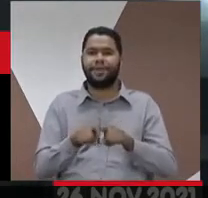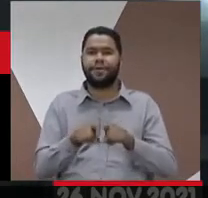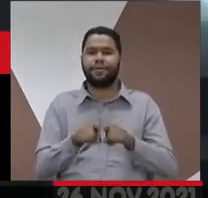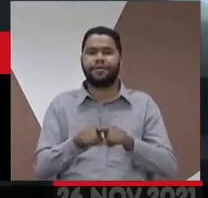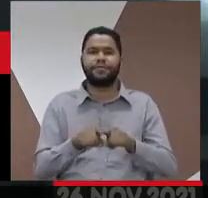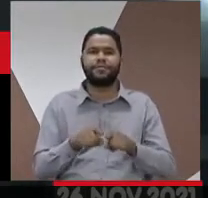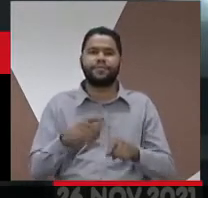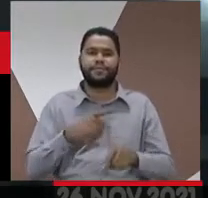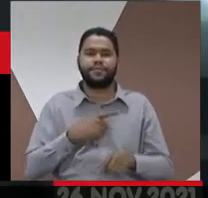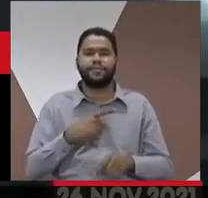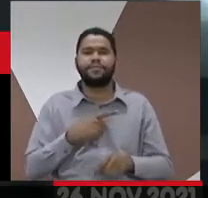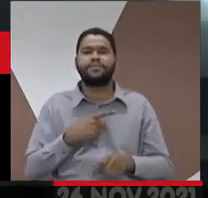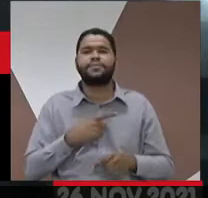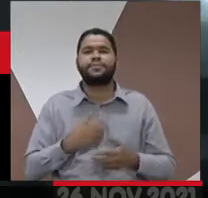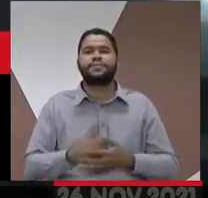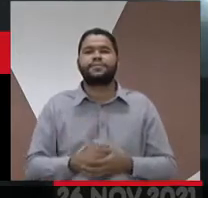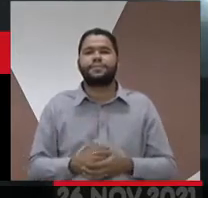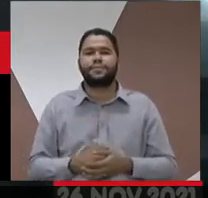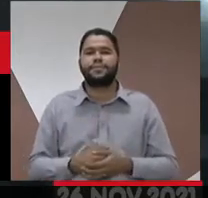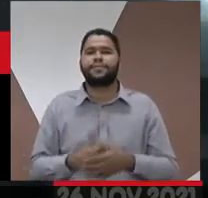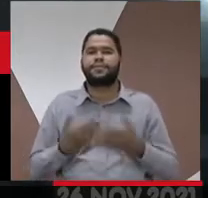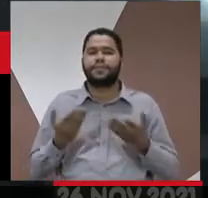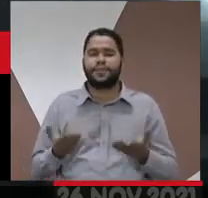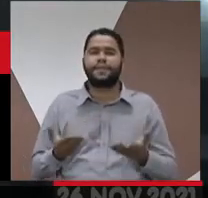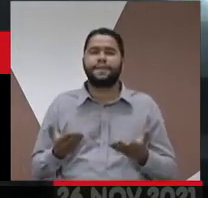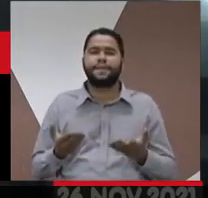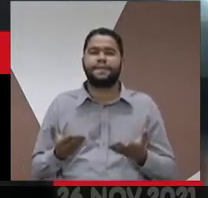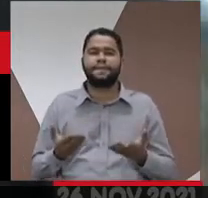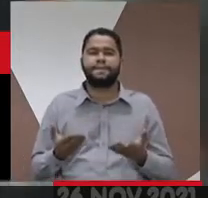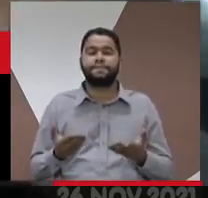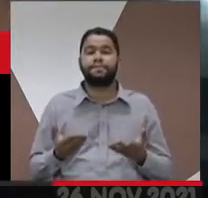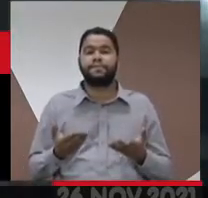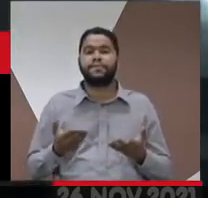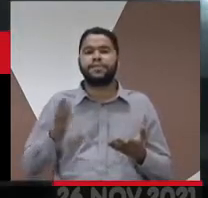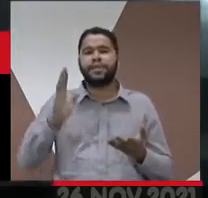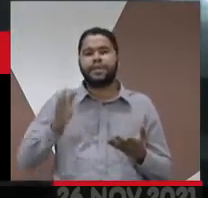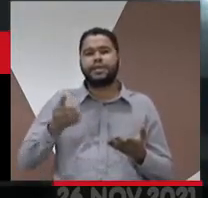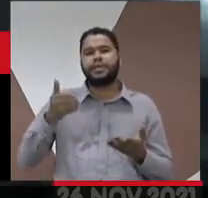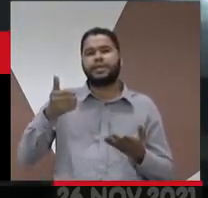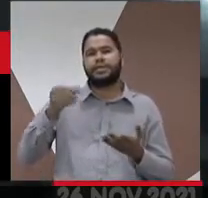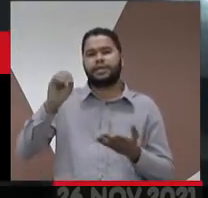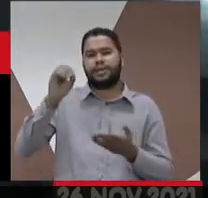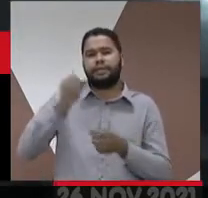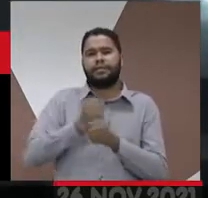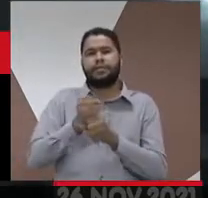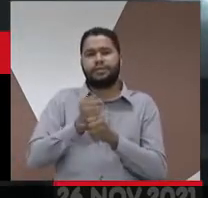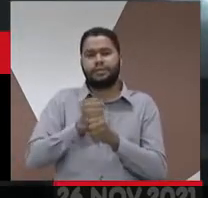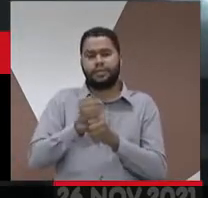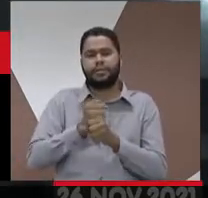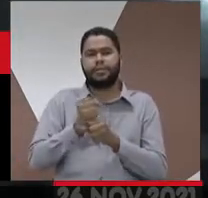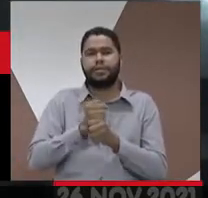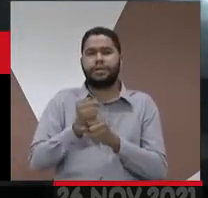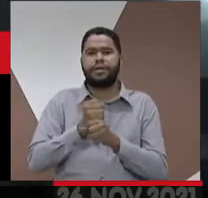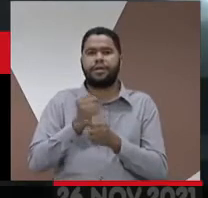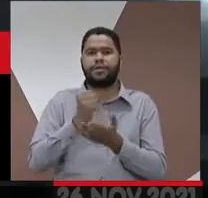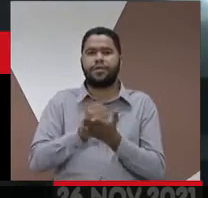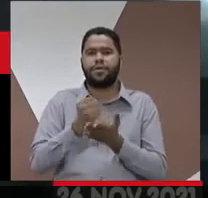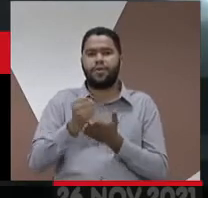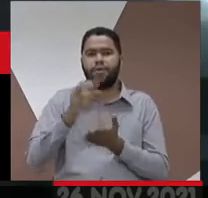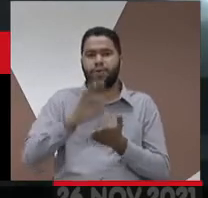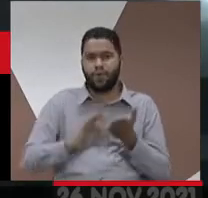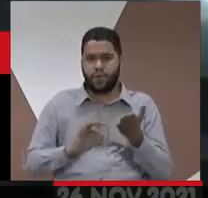são desonestos, mas se viveram já 10 anos contratados por